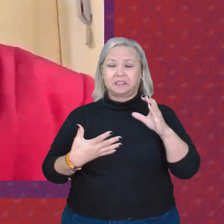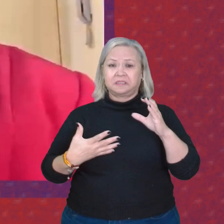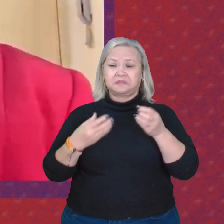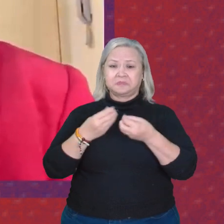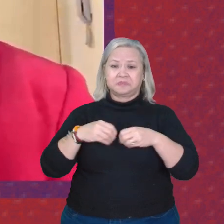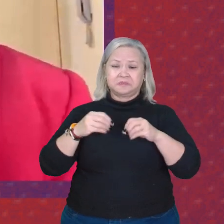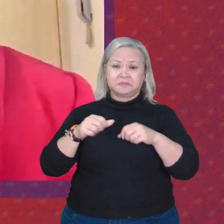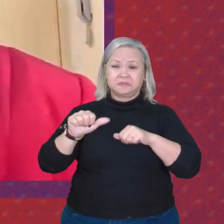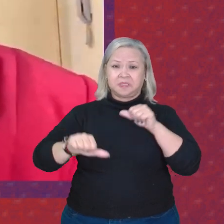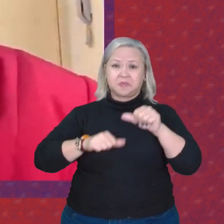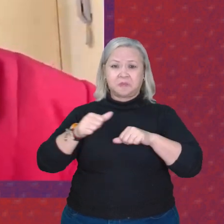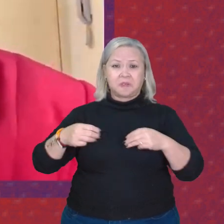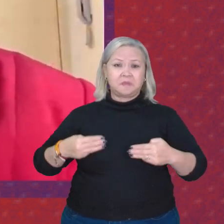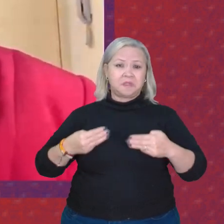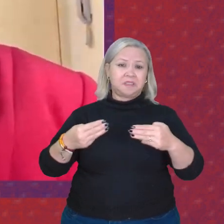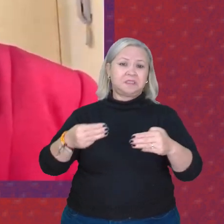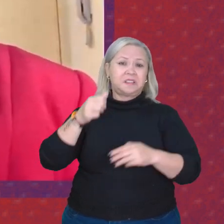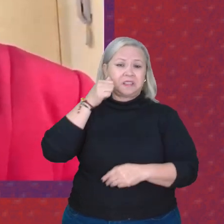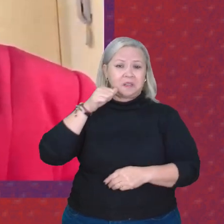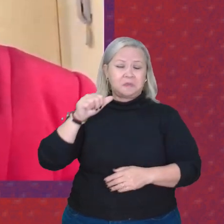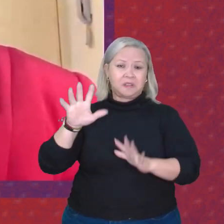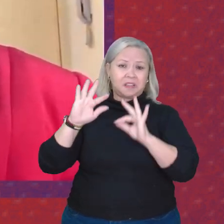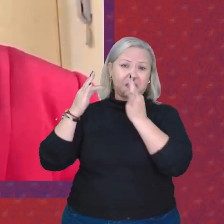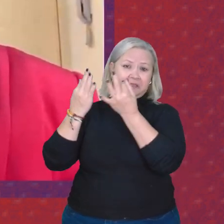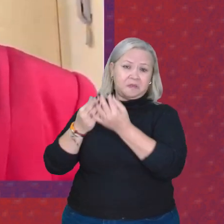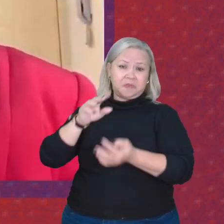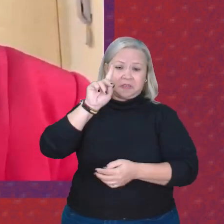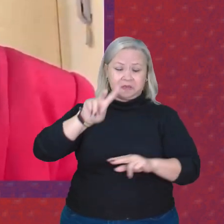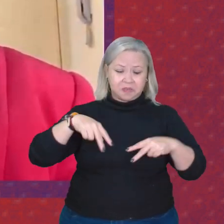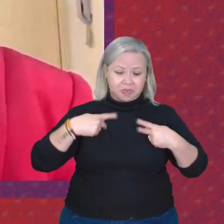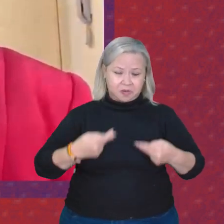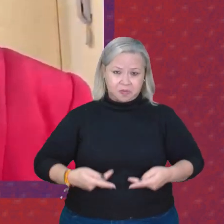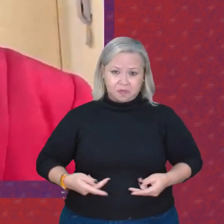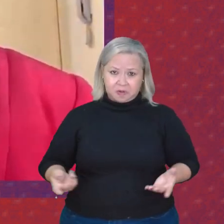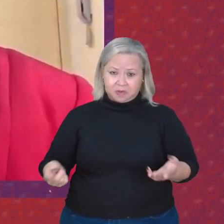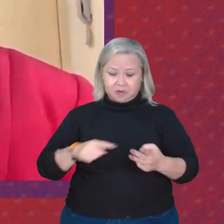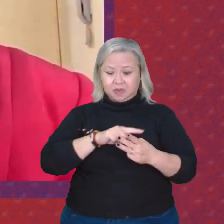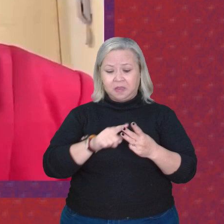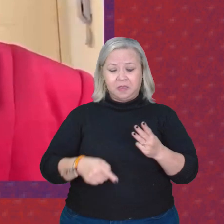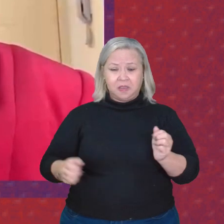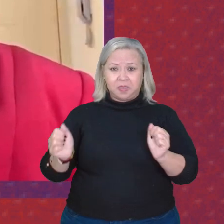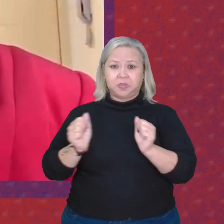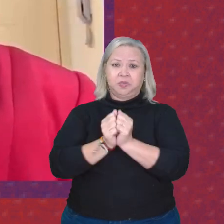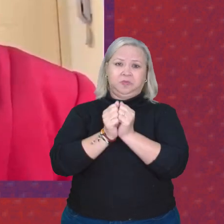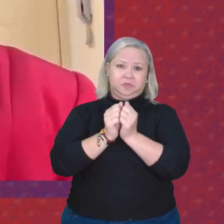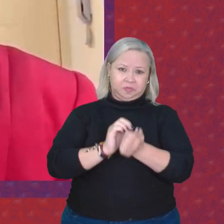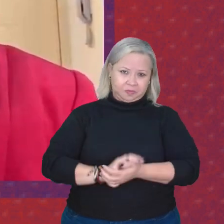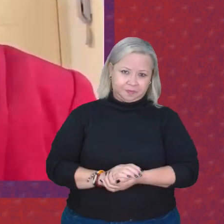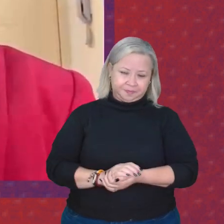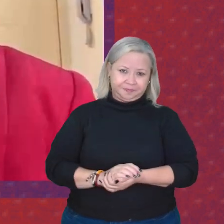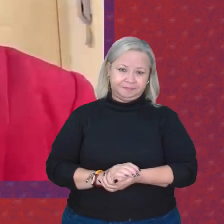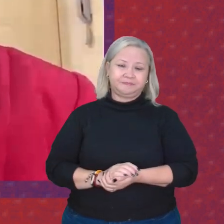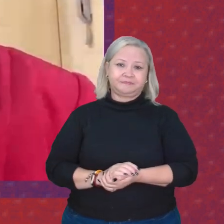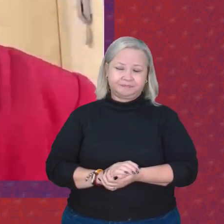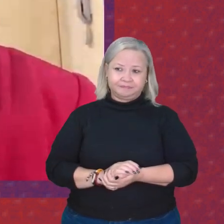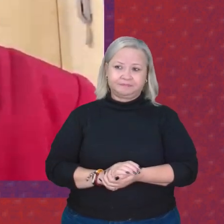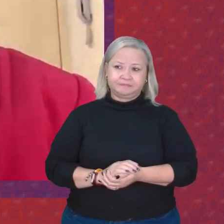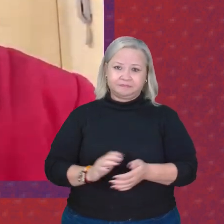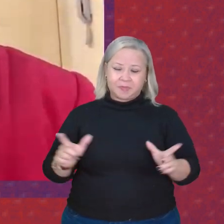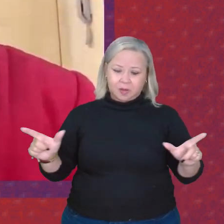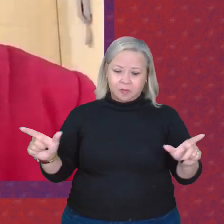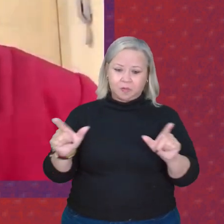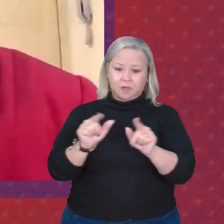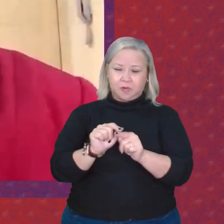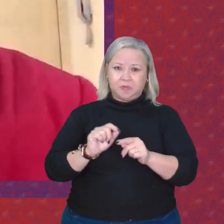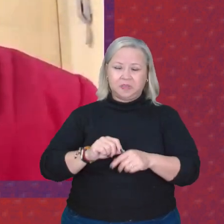transformado no Ministério da Mulher, da Família e dos Direitos Humanos, né. Foram dissolvidos ou debilitados as comissões,